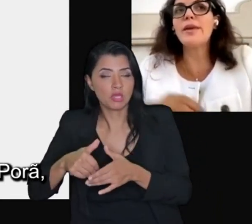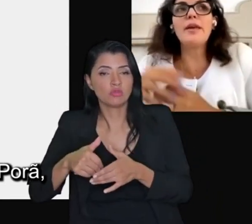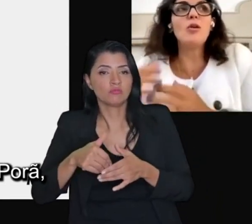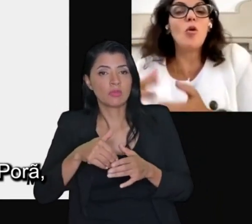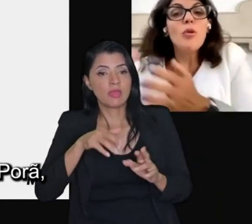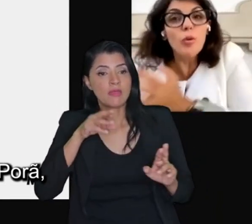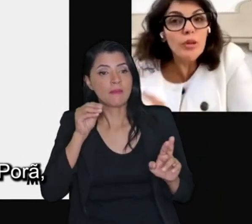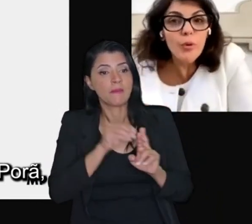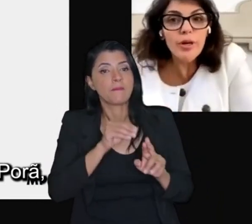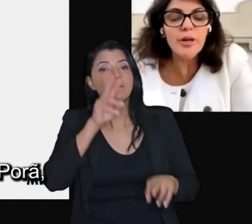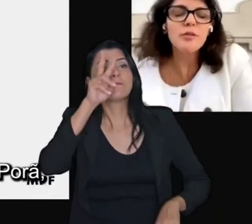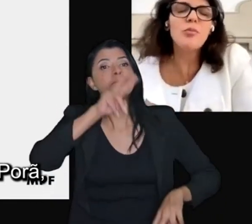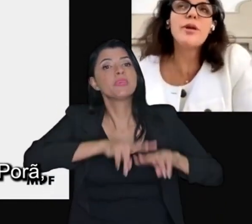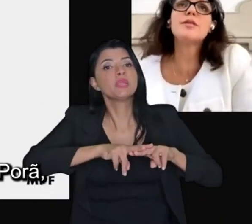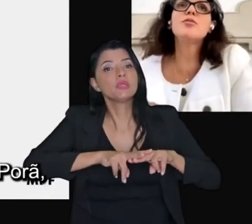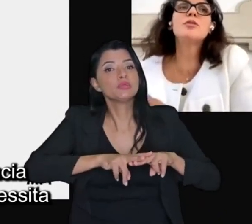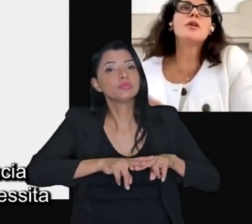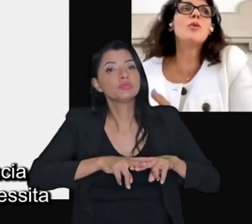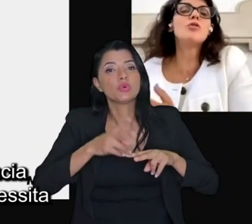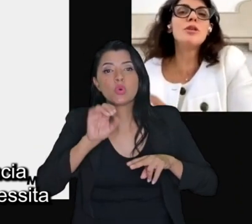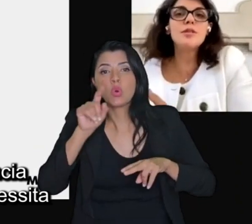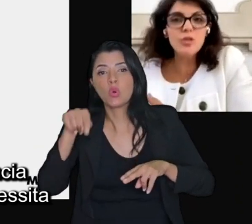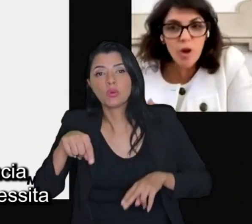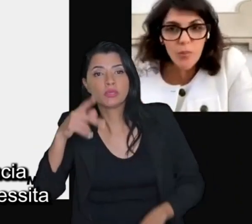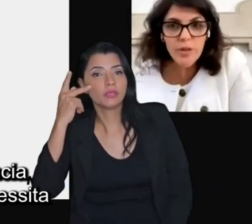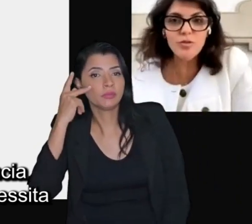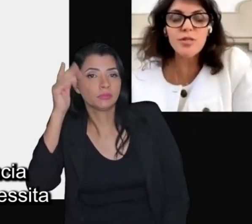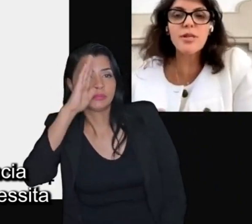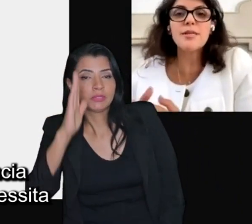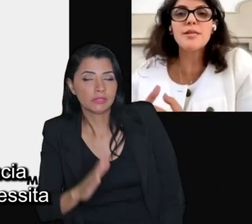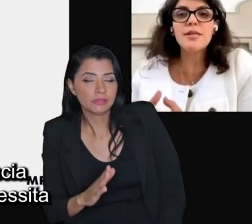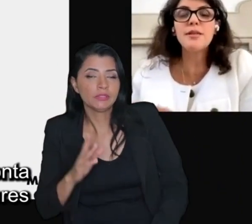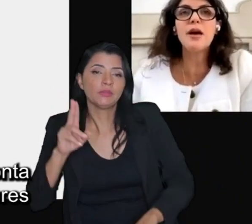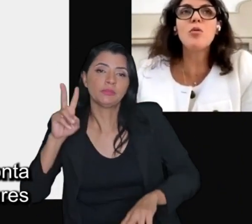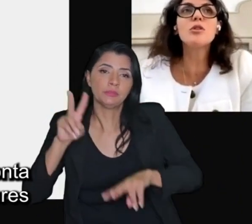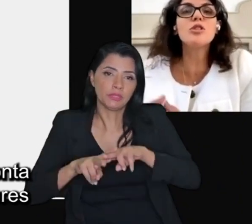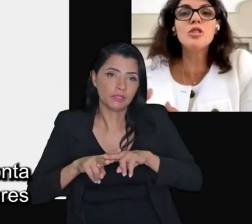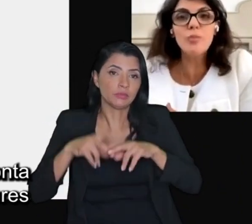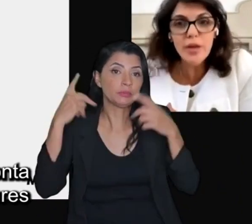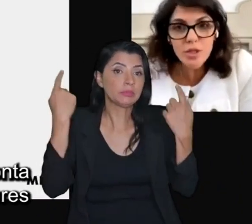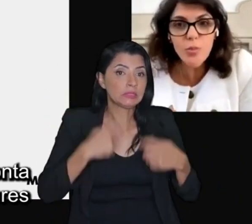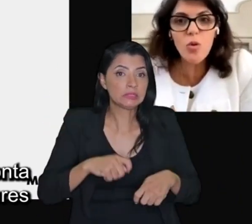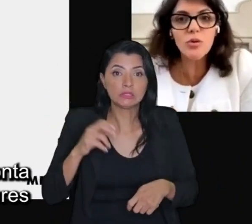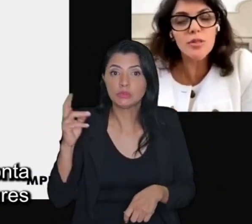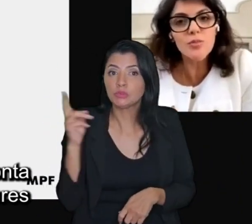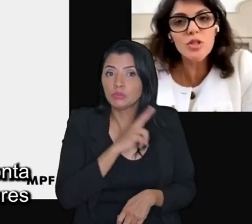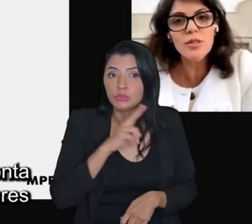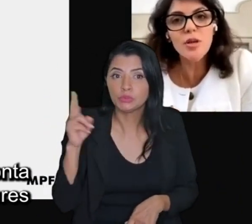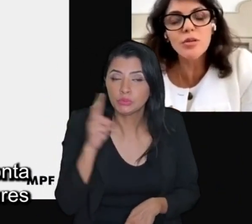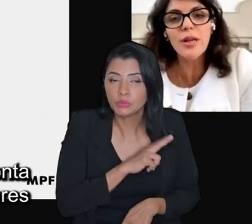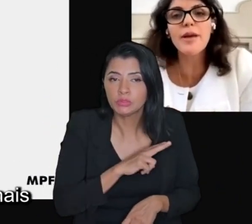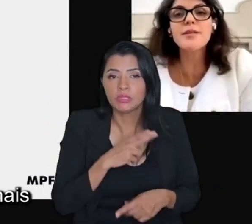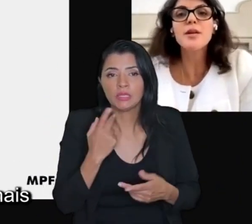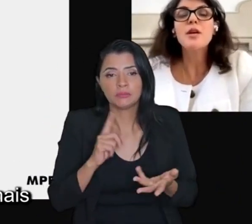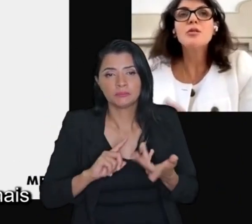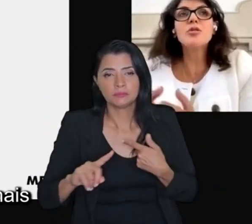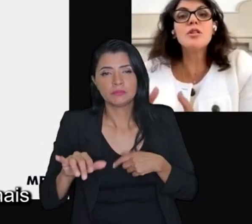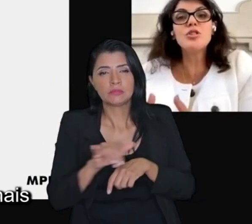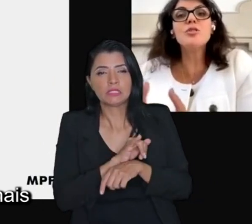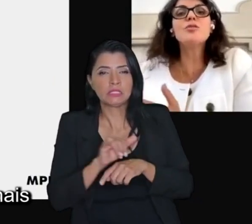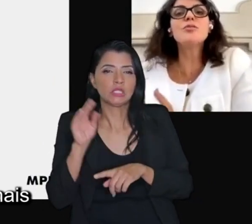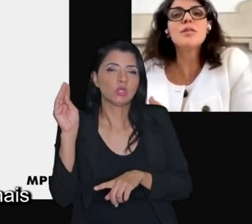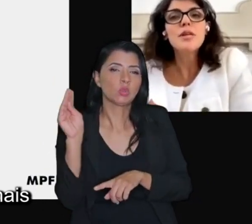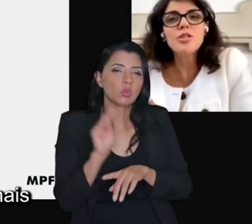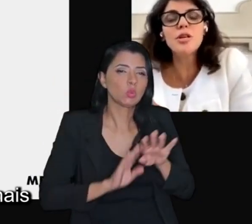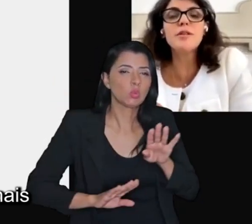preso, ou aqui, ou em Ponta Porã, no Brasil está numa audiência de réu preso. Se necessita urgentemente, por conta das medidas cautelares,